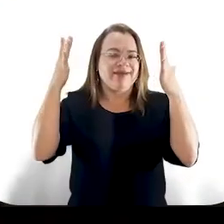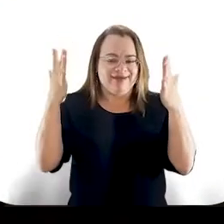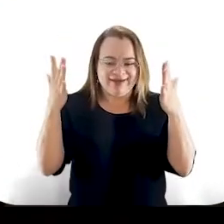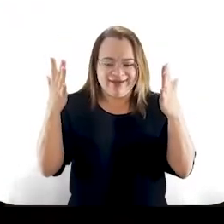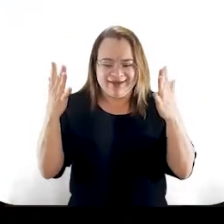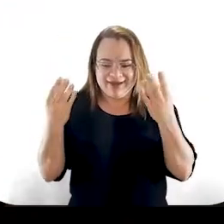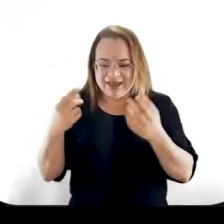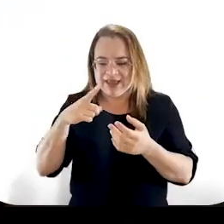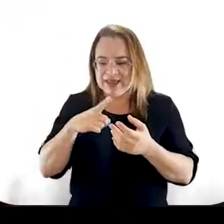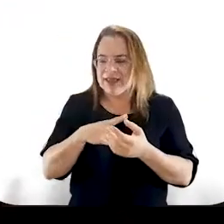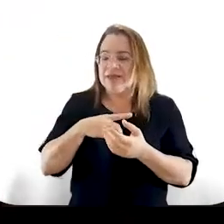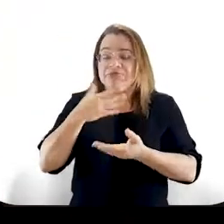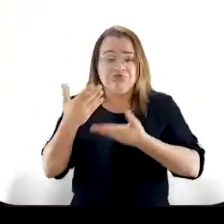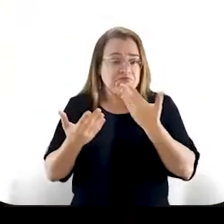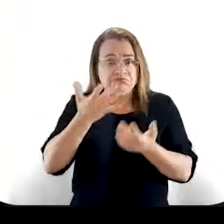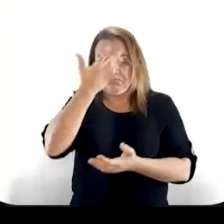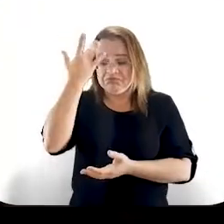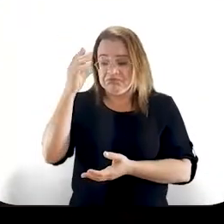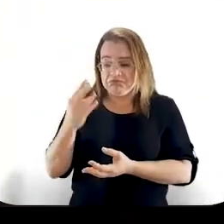Diz que há muito tempo aqui,